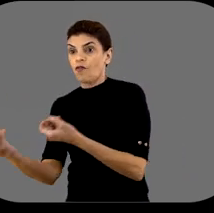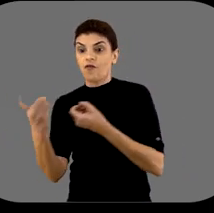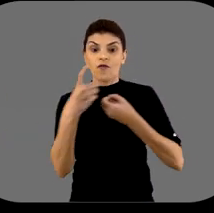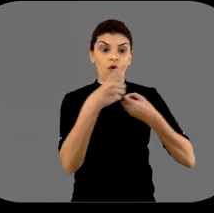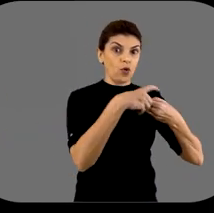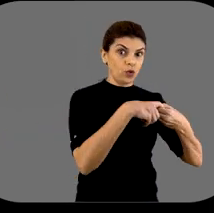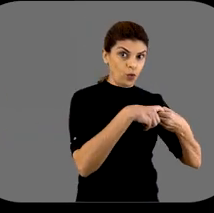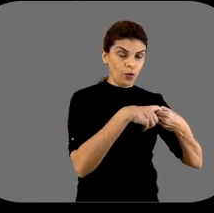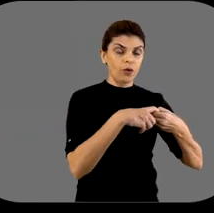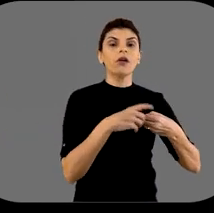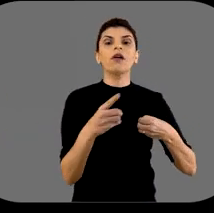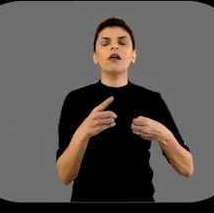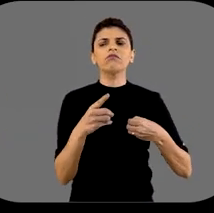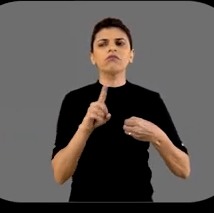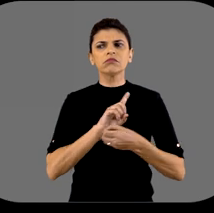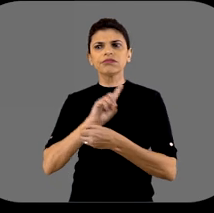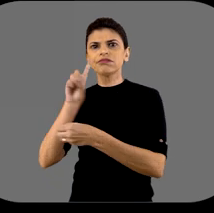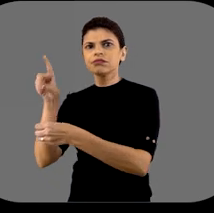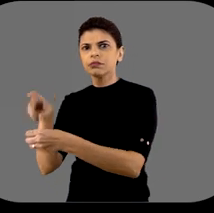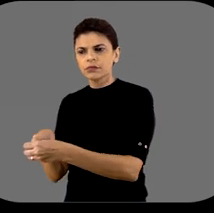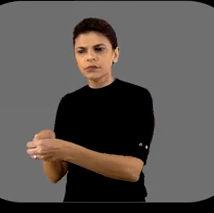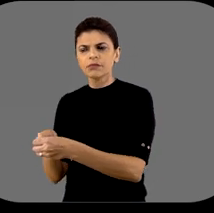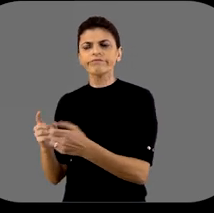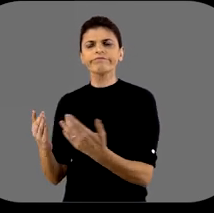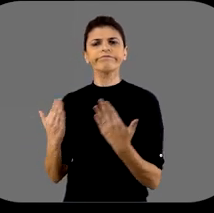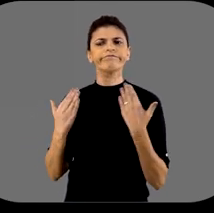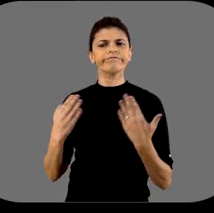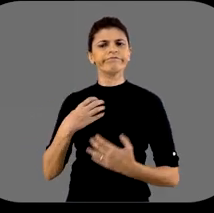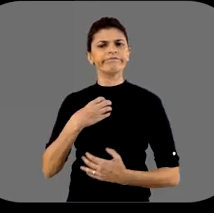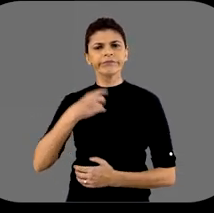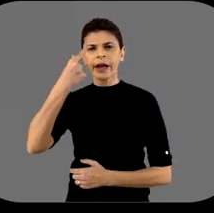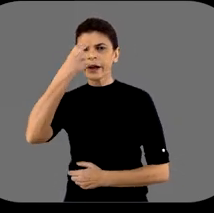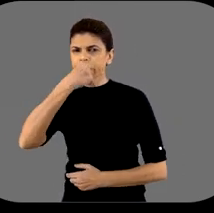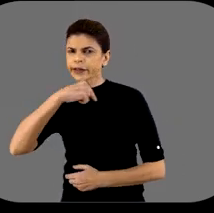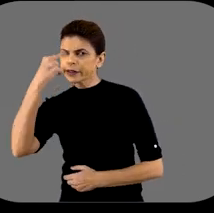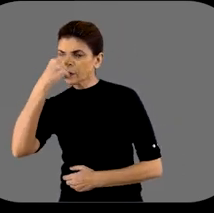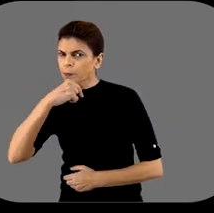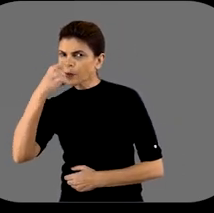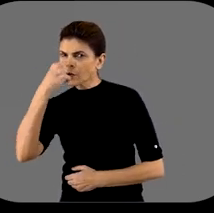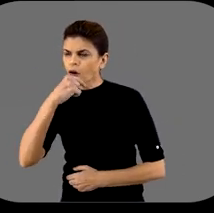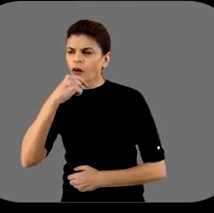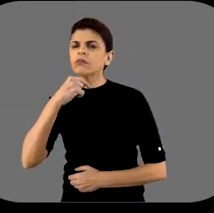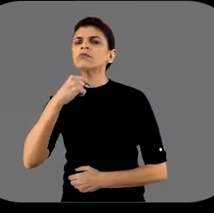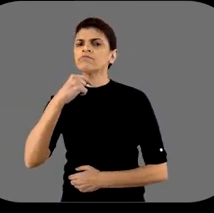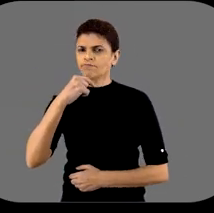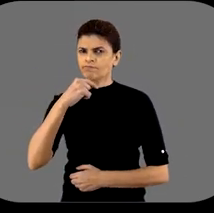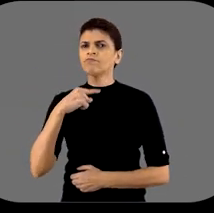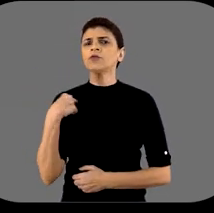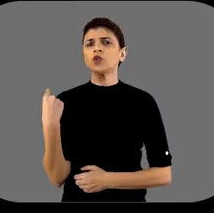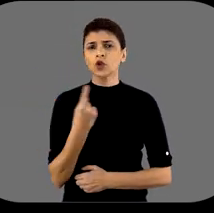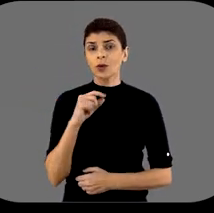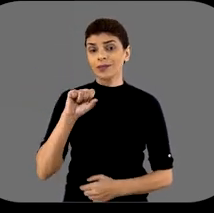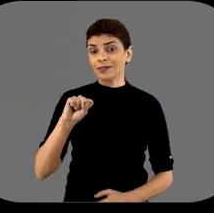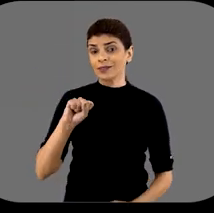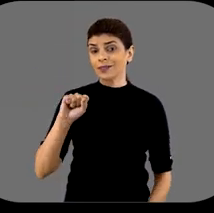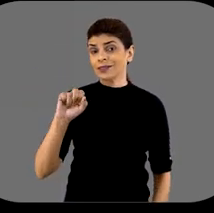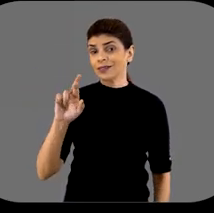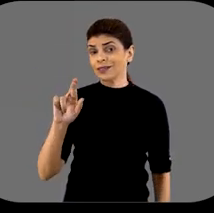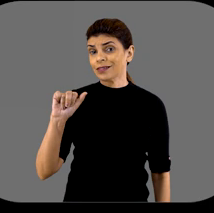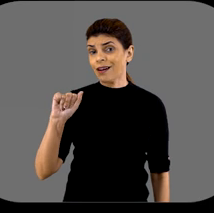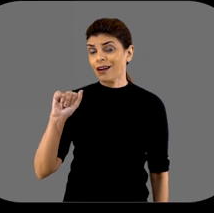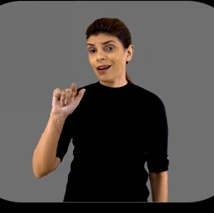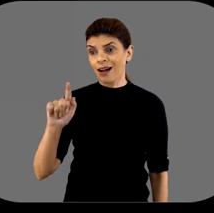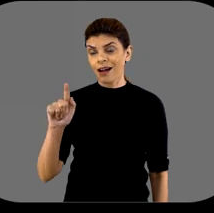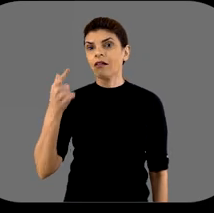ele apresenta, né, sintomas respiratórios compatíveis com a síndrome gripal ou com a síndrome respiratória aguda grave, que a gente chama também de